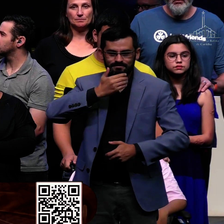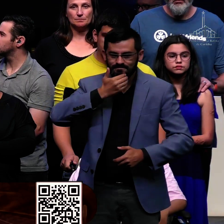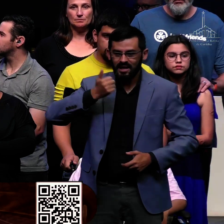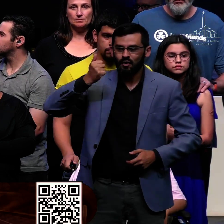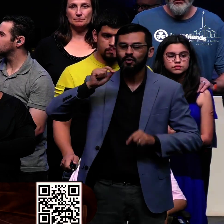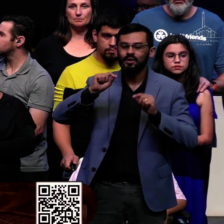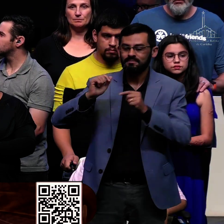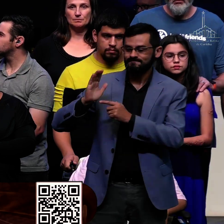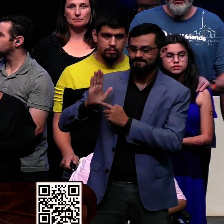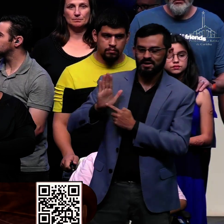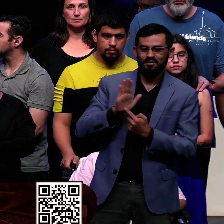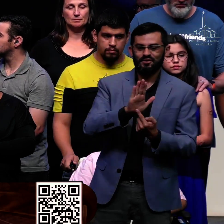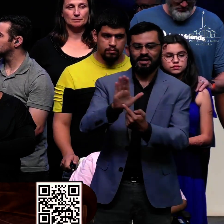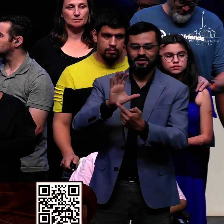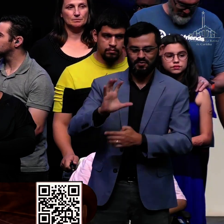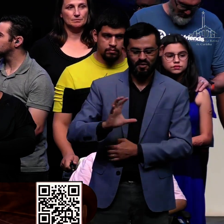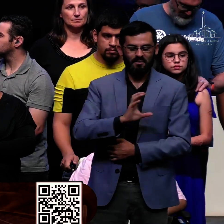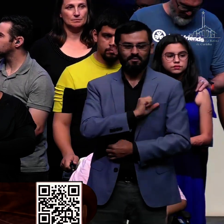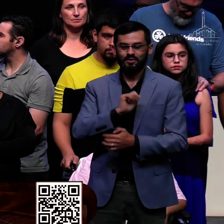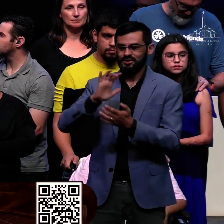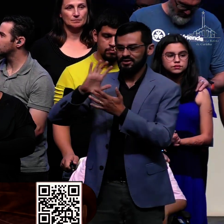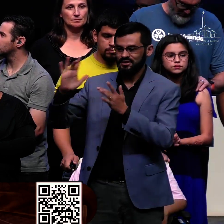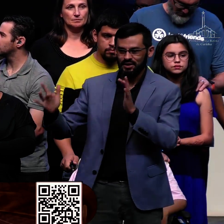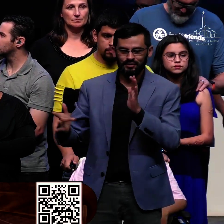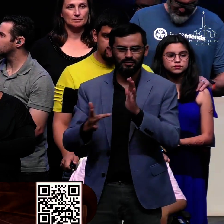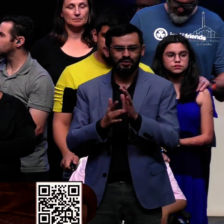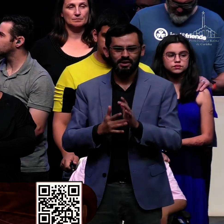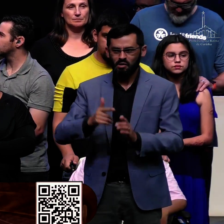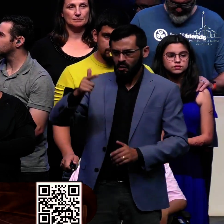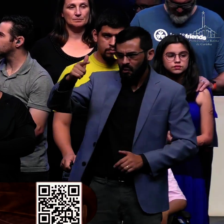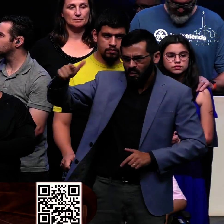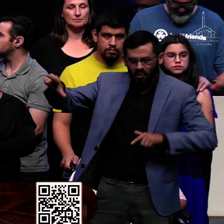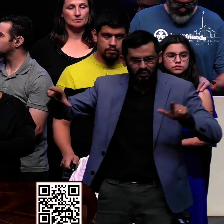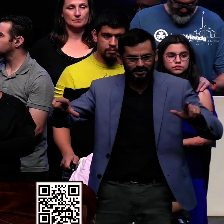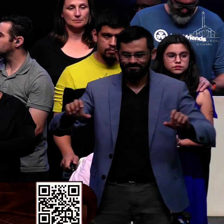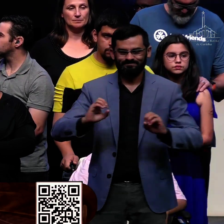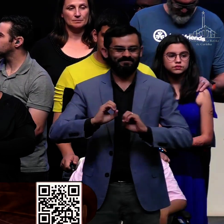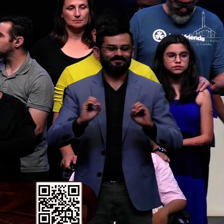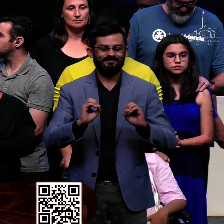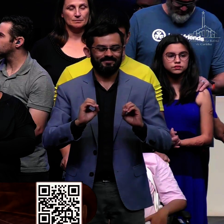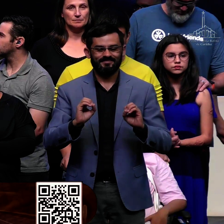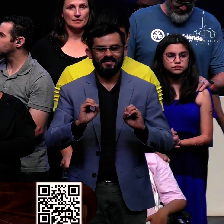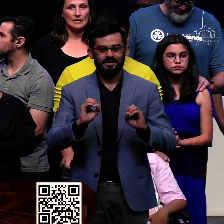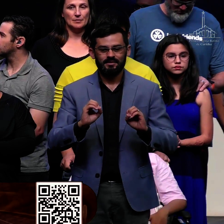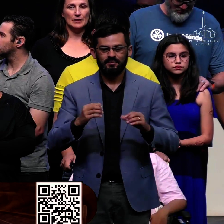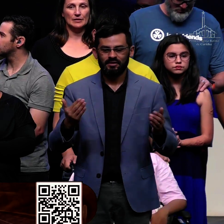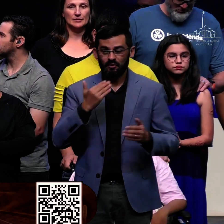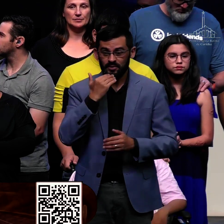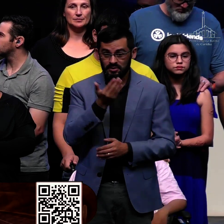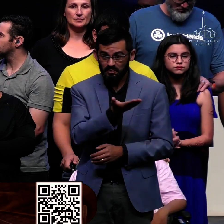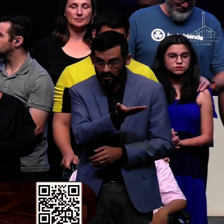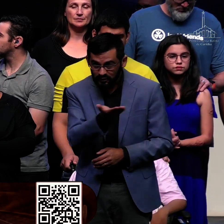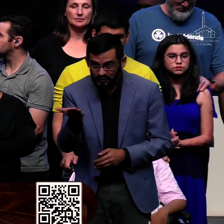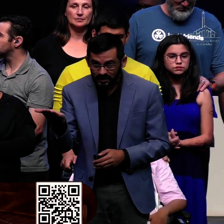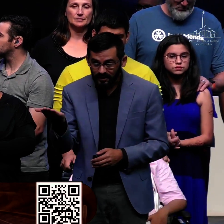para revelarmos o amor de Jesus. Não há ninguém melhor do que nós. Eu vou pedir para